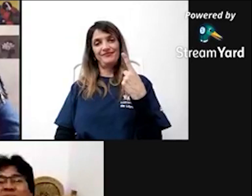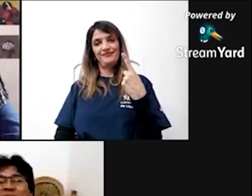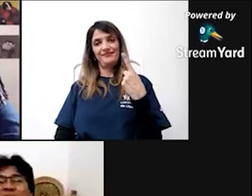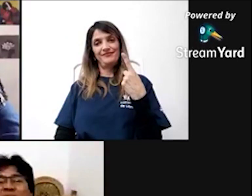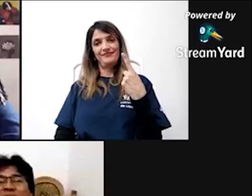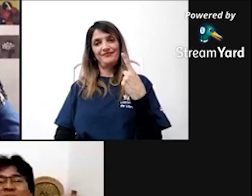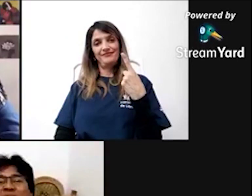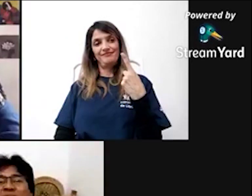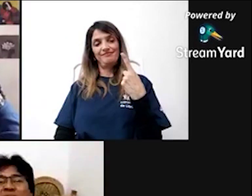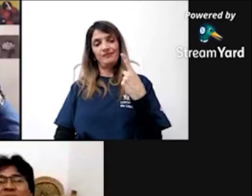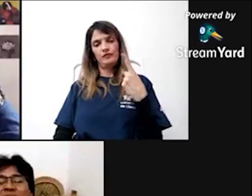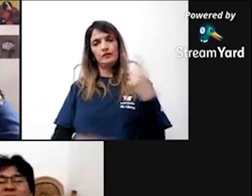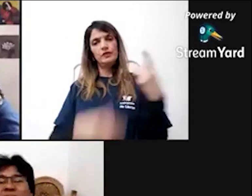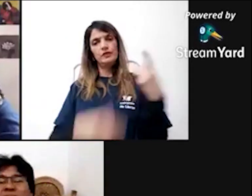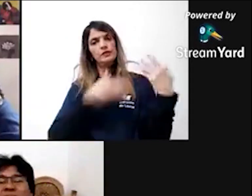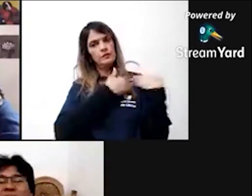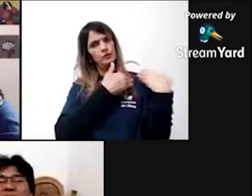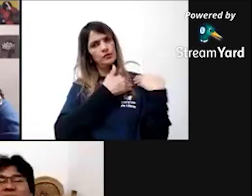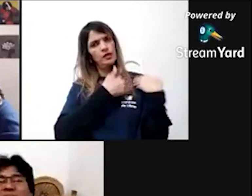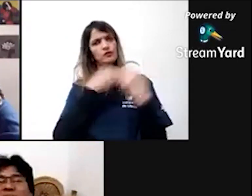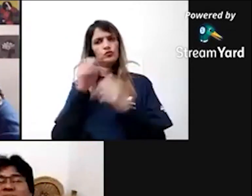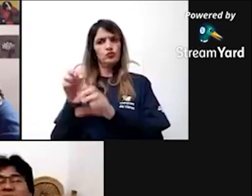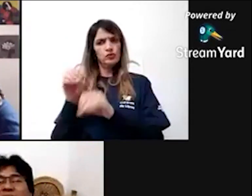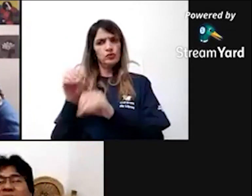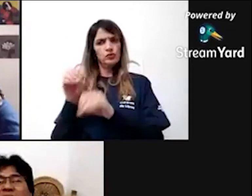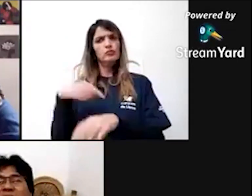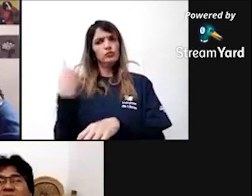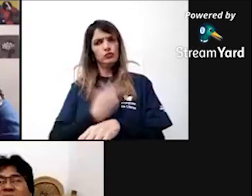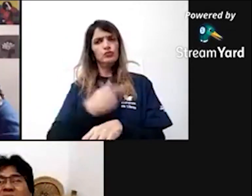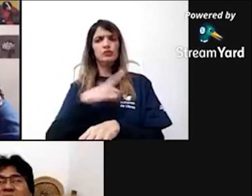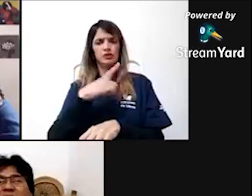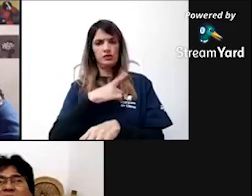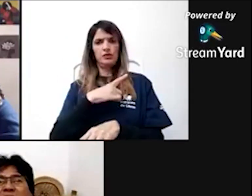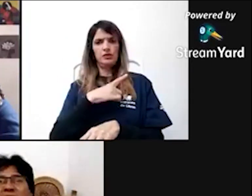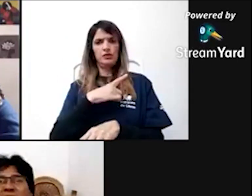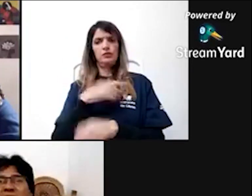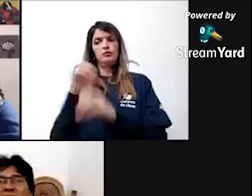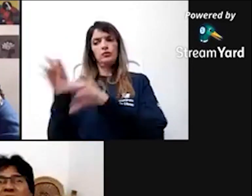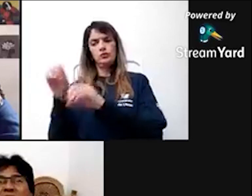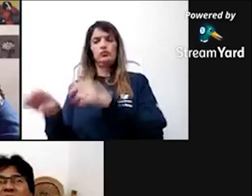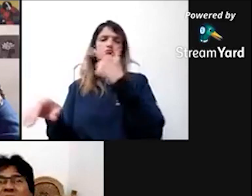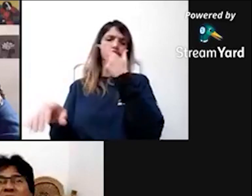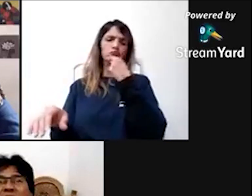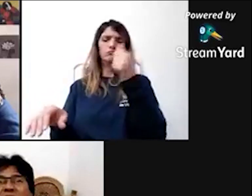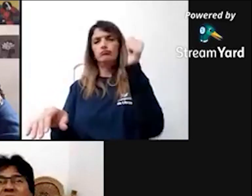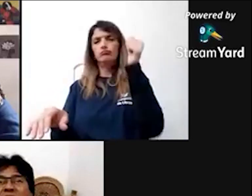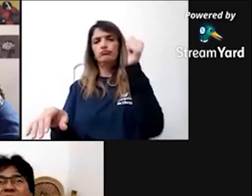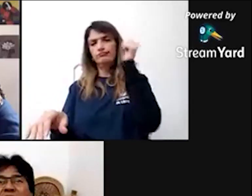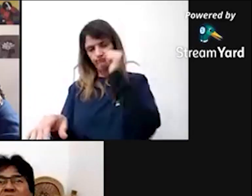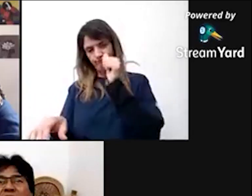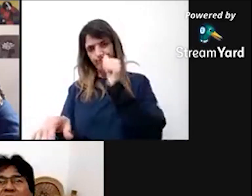a esse papel de educador que todos nós temos, educador e educadora, né?